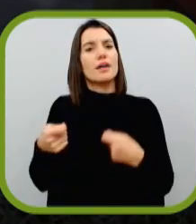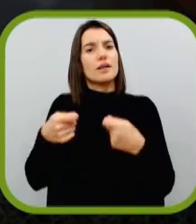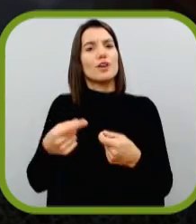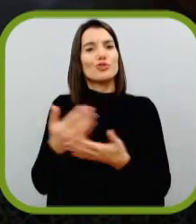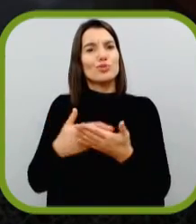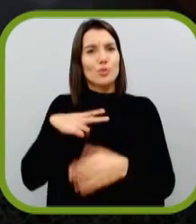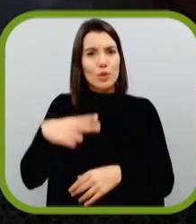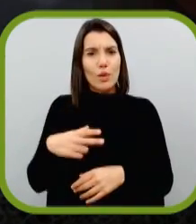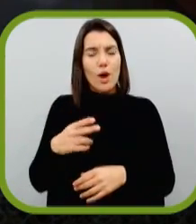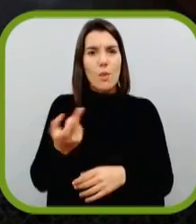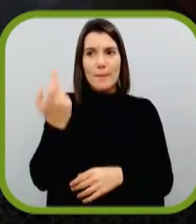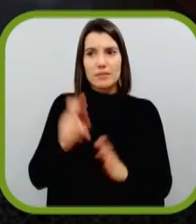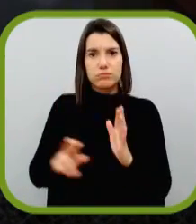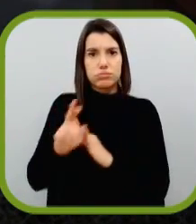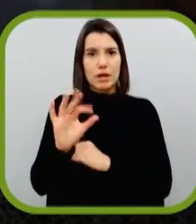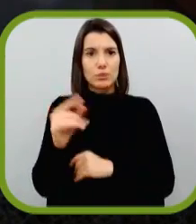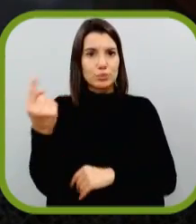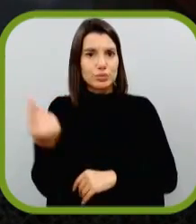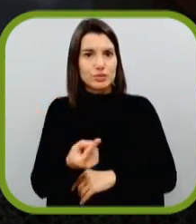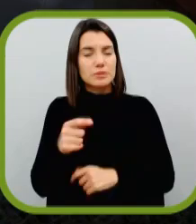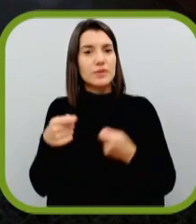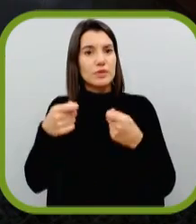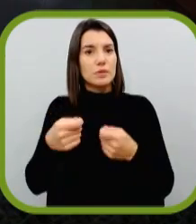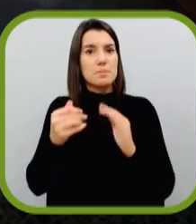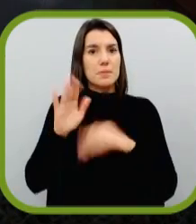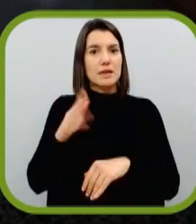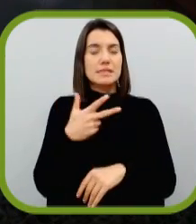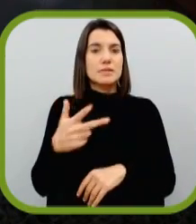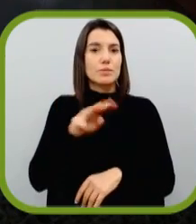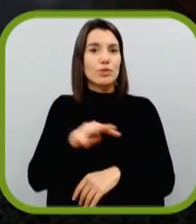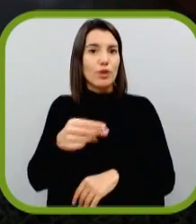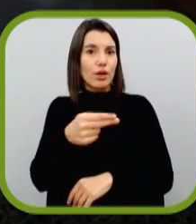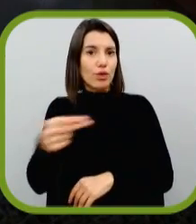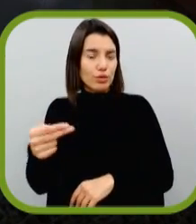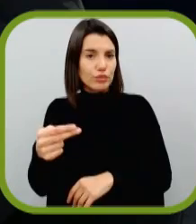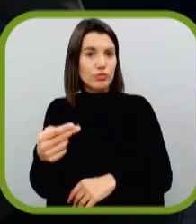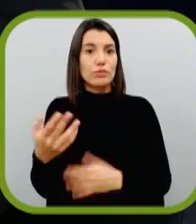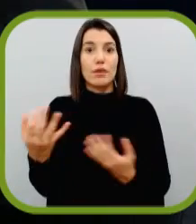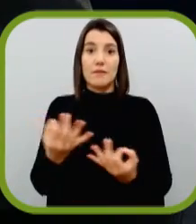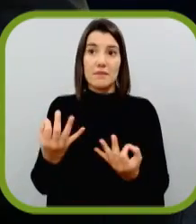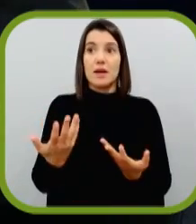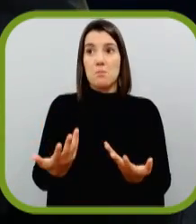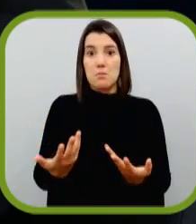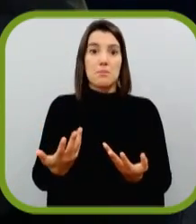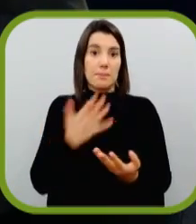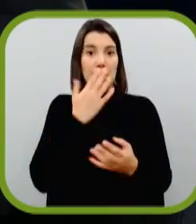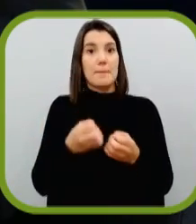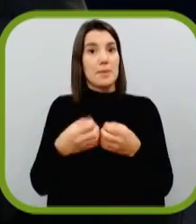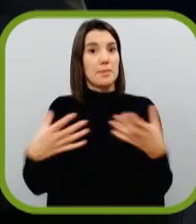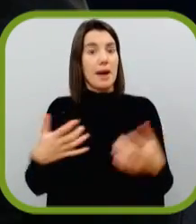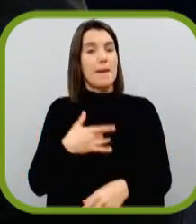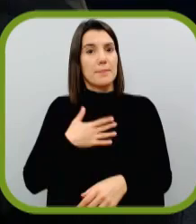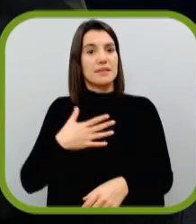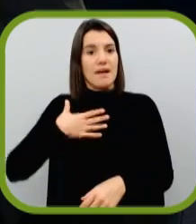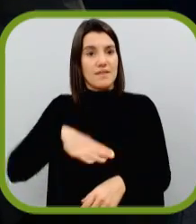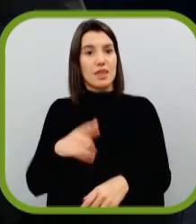mercado cresceu 14% no ano passado e teve ainda um investimento superior a 100 milhões de euros. Apesar de assistirmos a esta aposta crescente